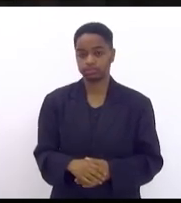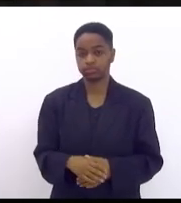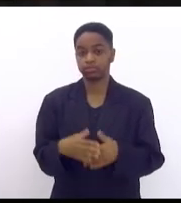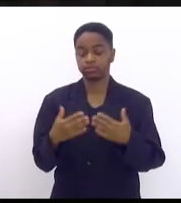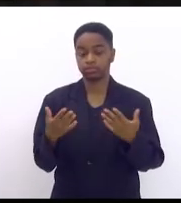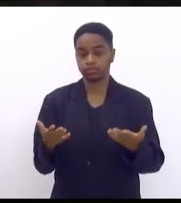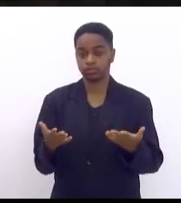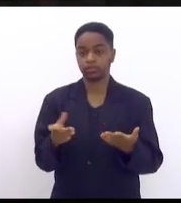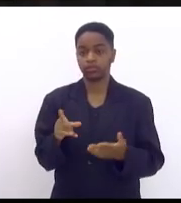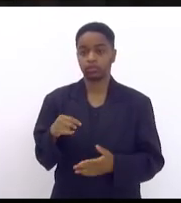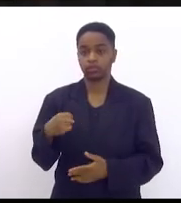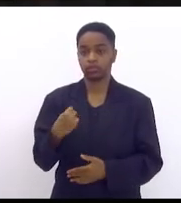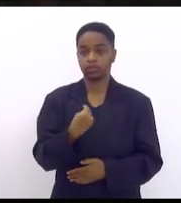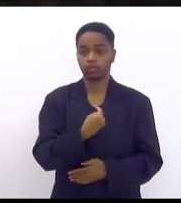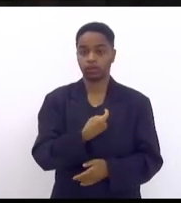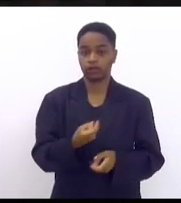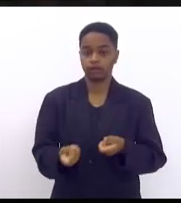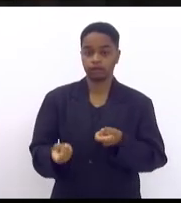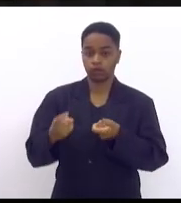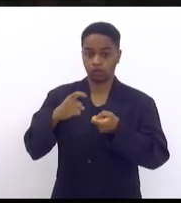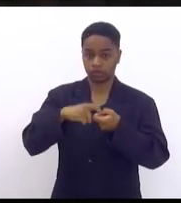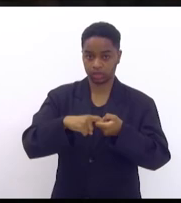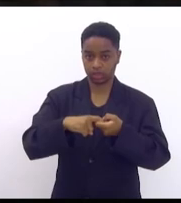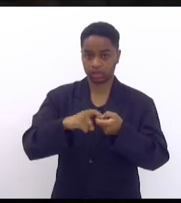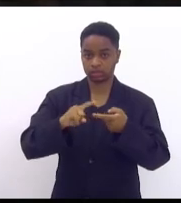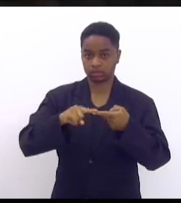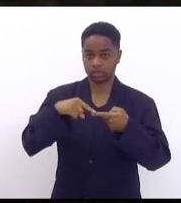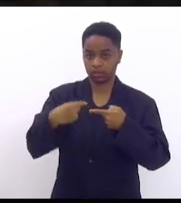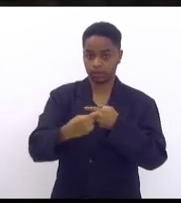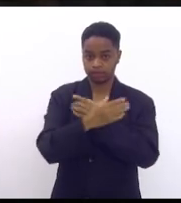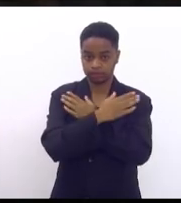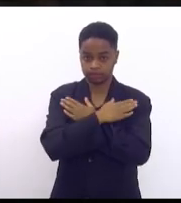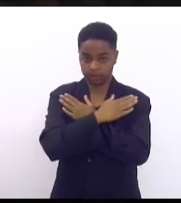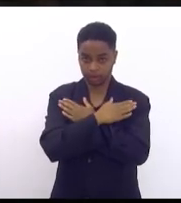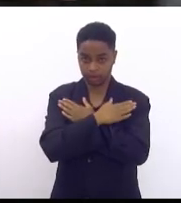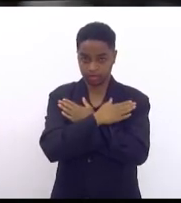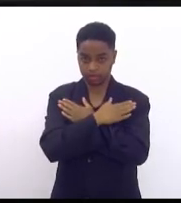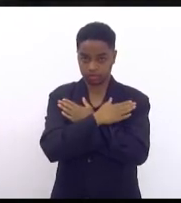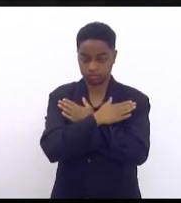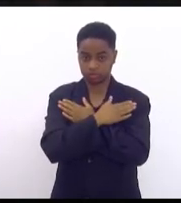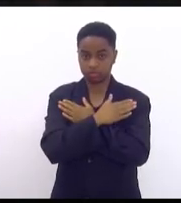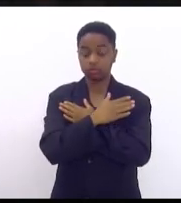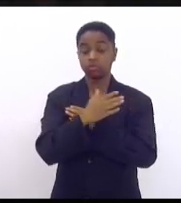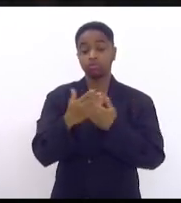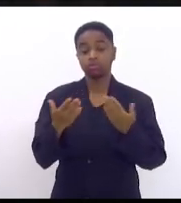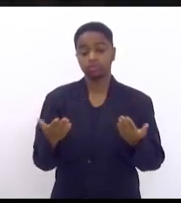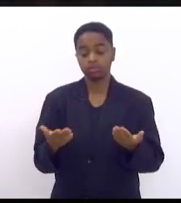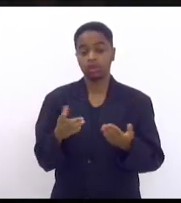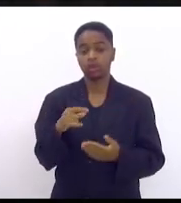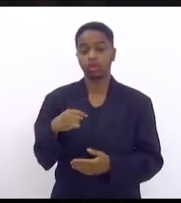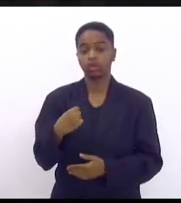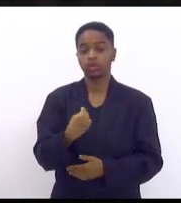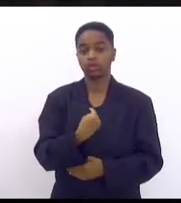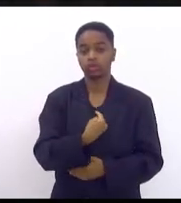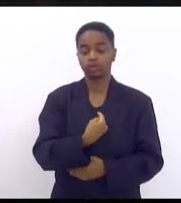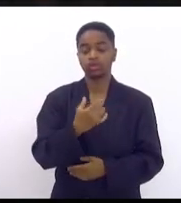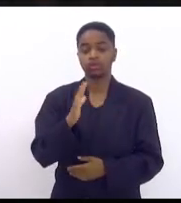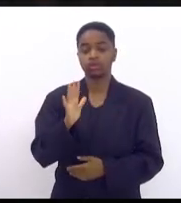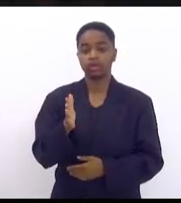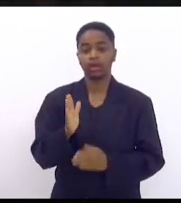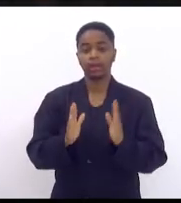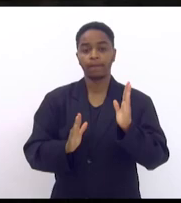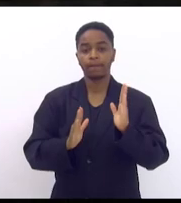voltarmos do dia 15 de novembro, nós estaremos praticamente a 30